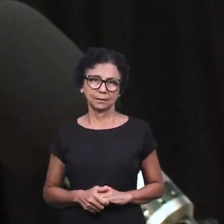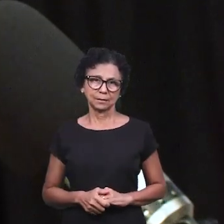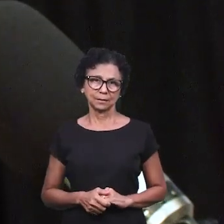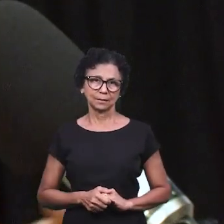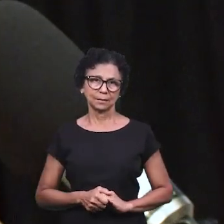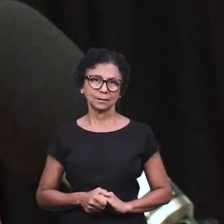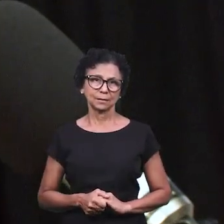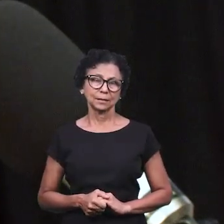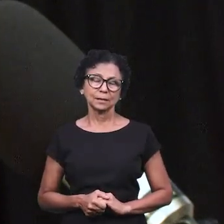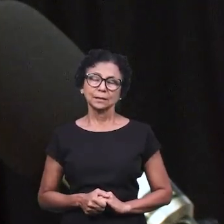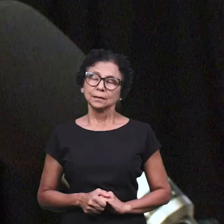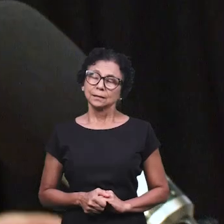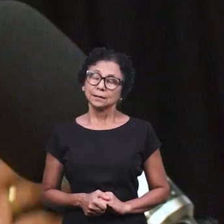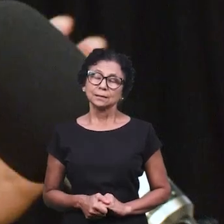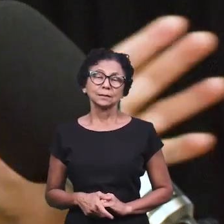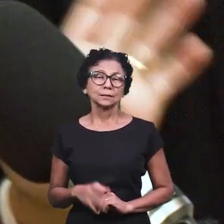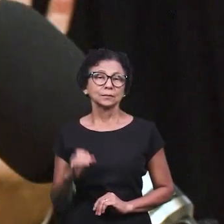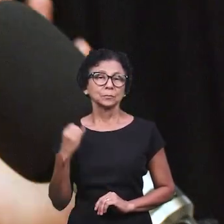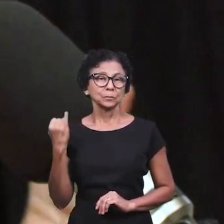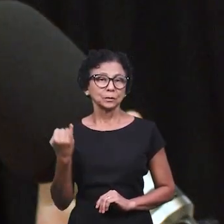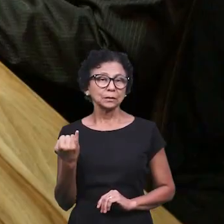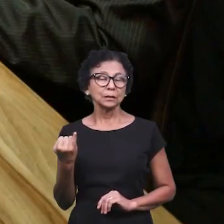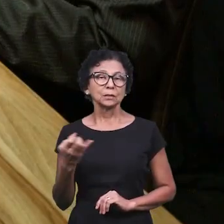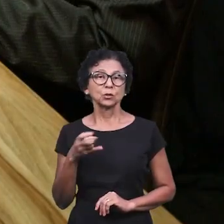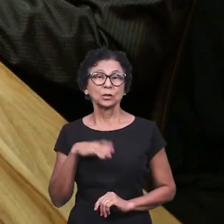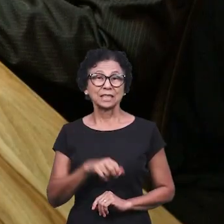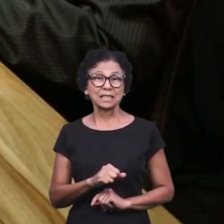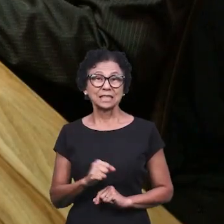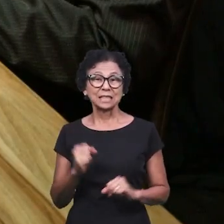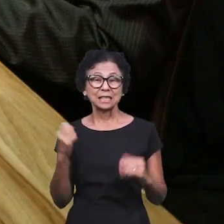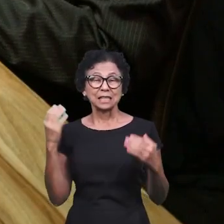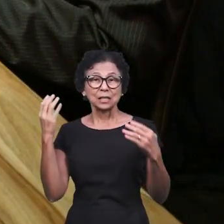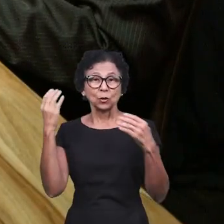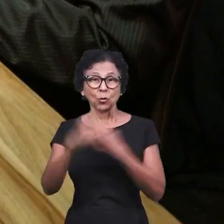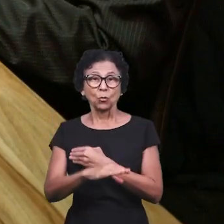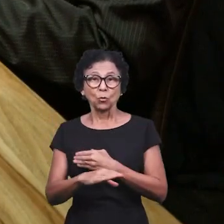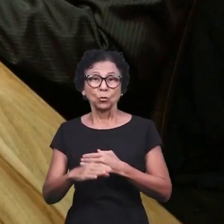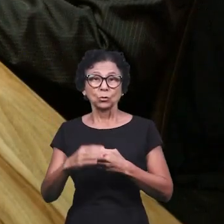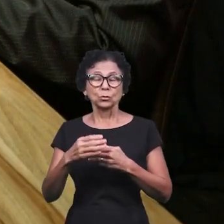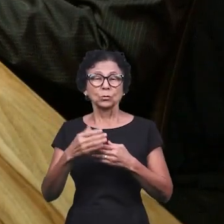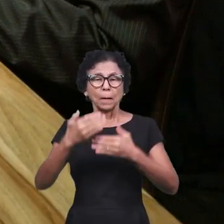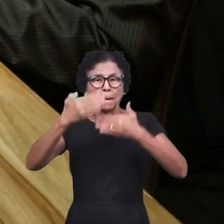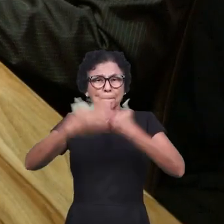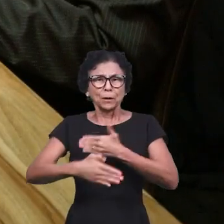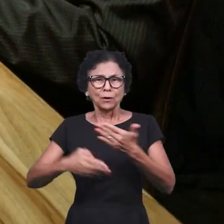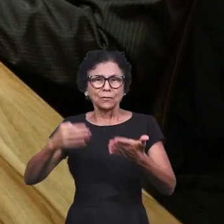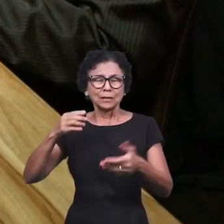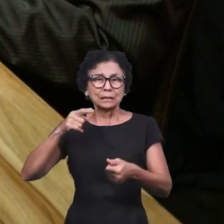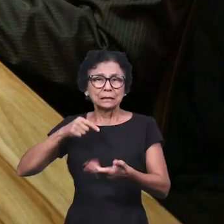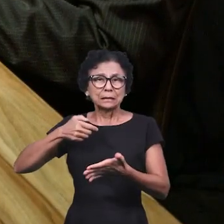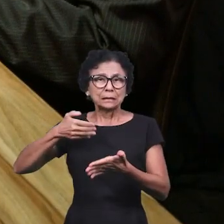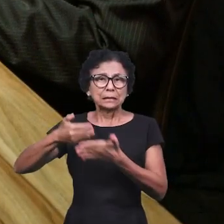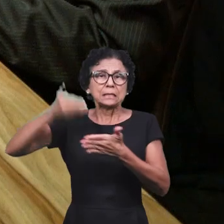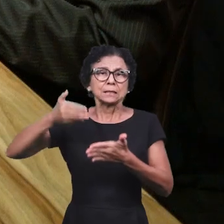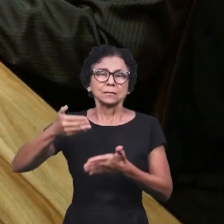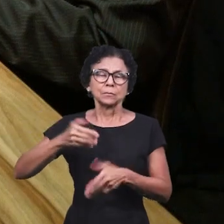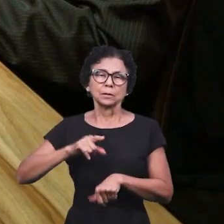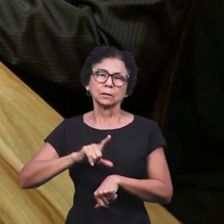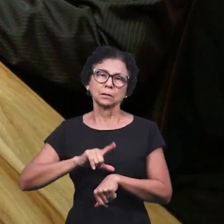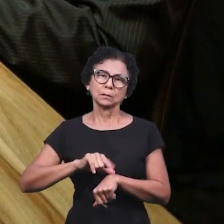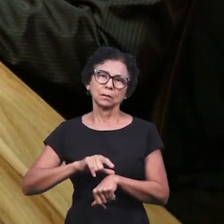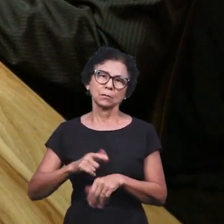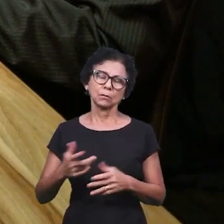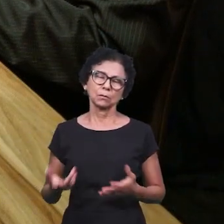esses períodos, às vezes, sem uma prova já em cima, são perfeitos para isso, para você afiar o machado ali, né? Para